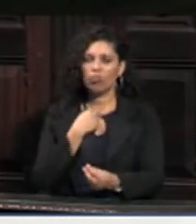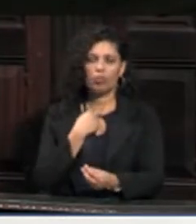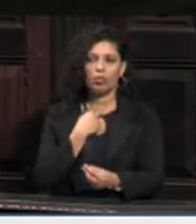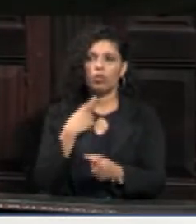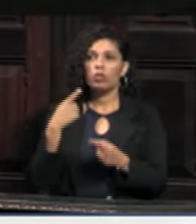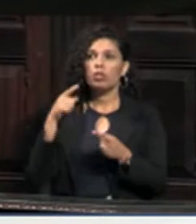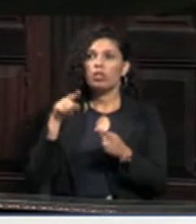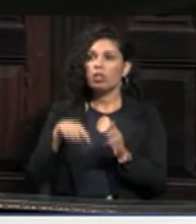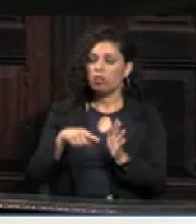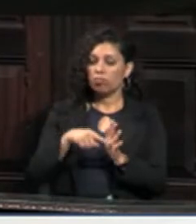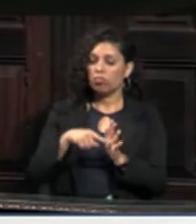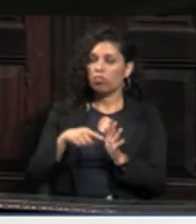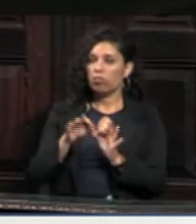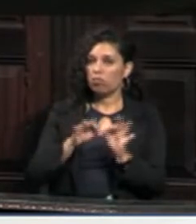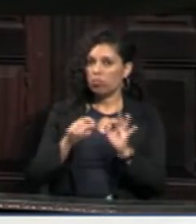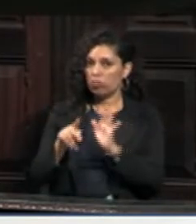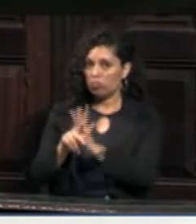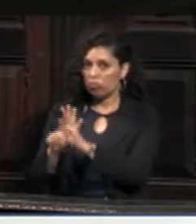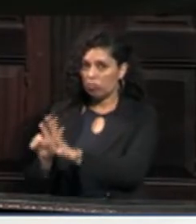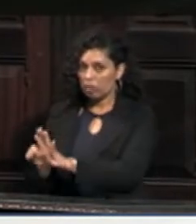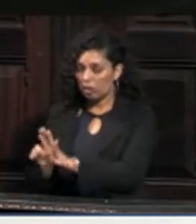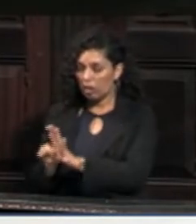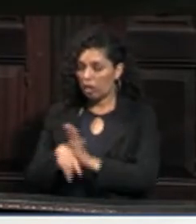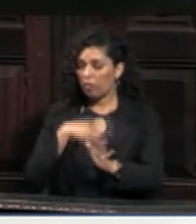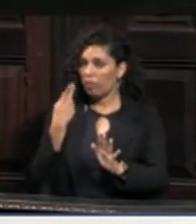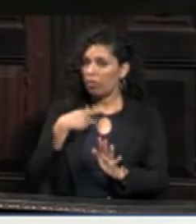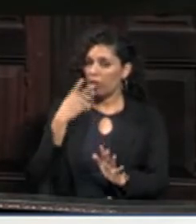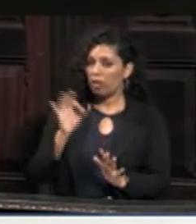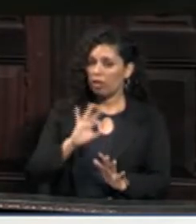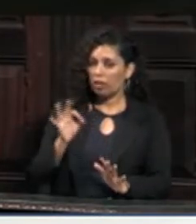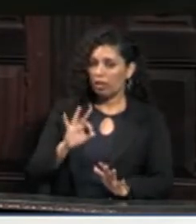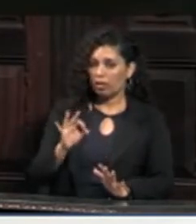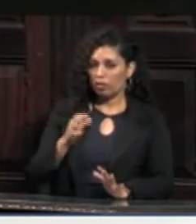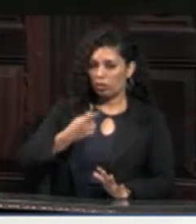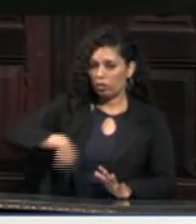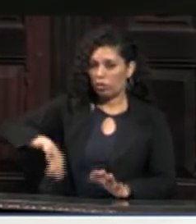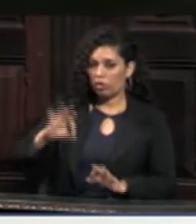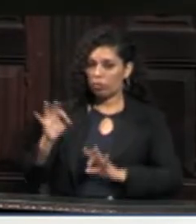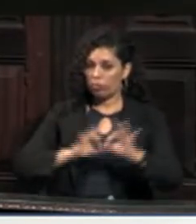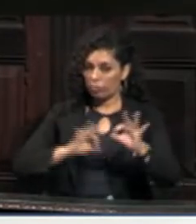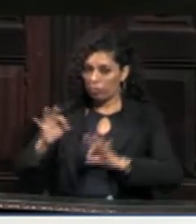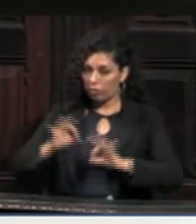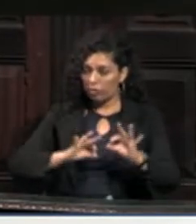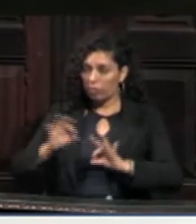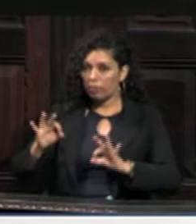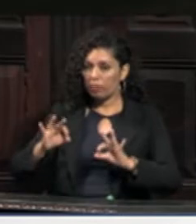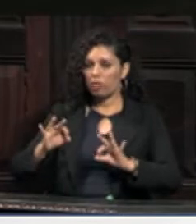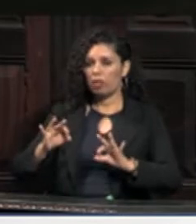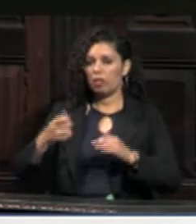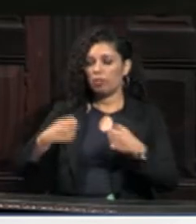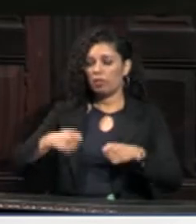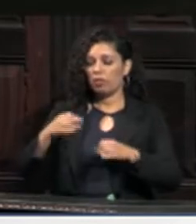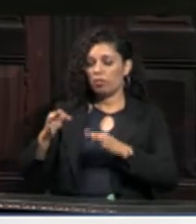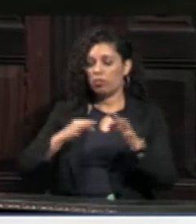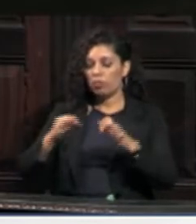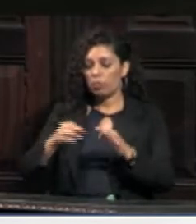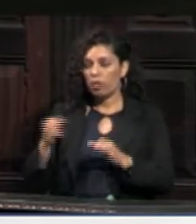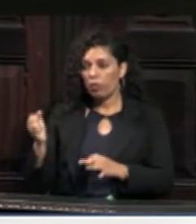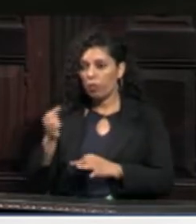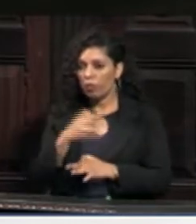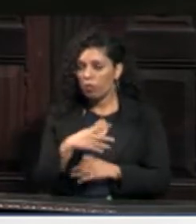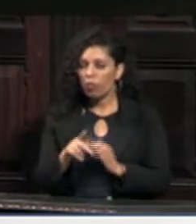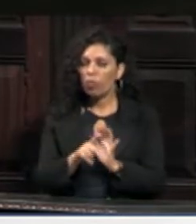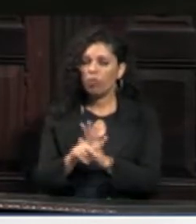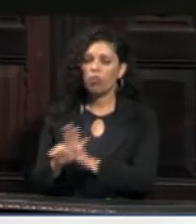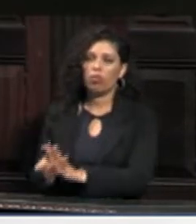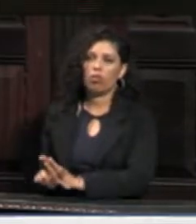das preocupações do deputado Dionísio, pelo alerta feito pelo deputado Flávio Serafim. Portanto, eu acho que a gente precisa de um novo texto, ou de um aprimoramento do texto, para votar a matéria com